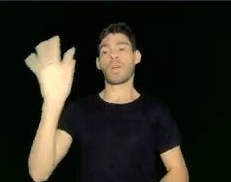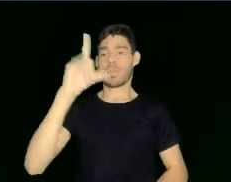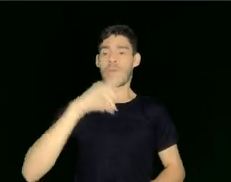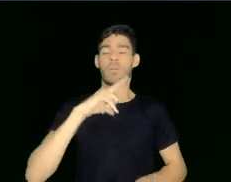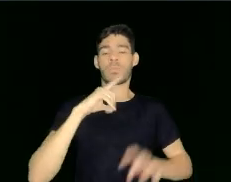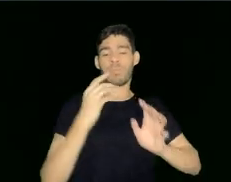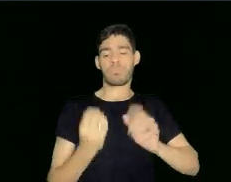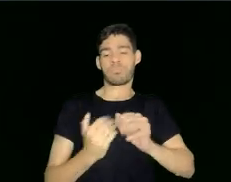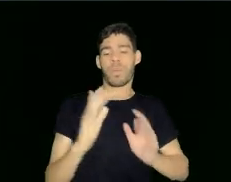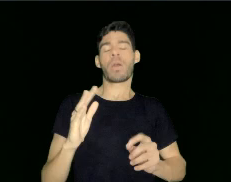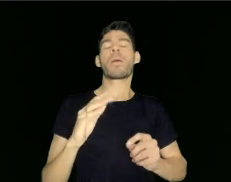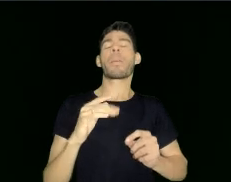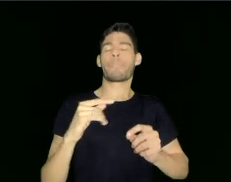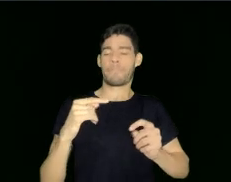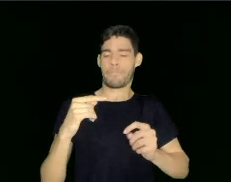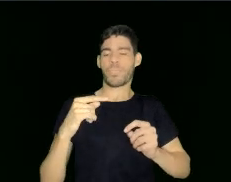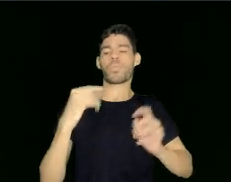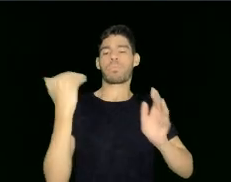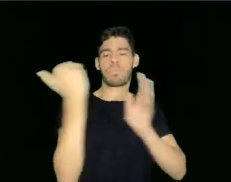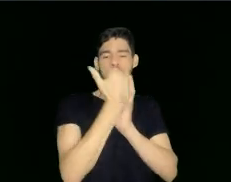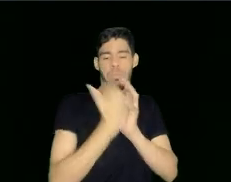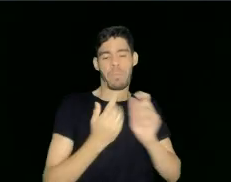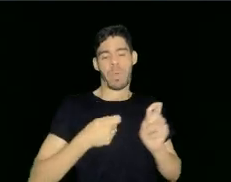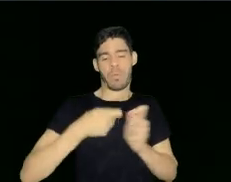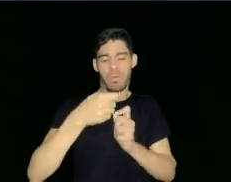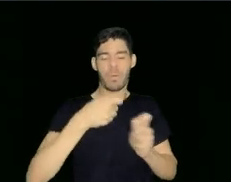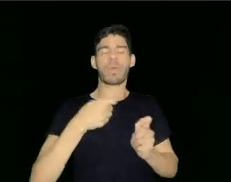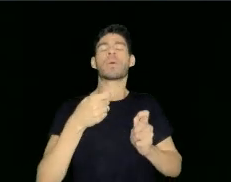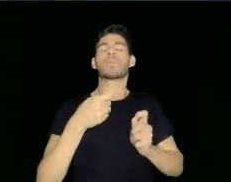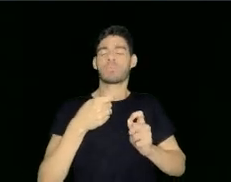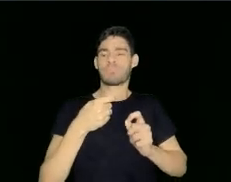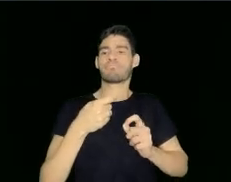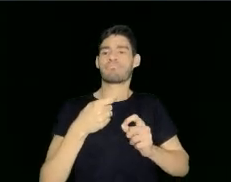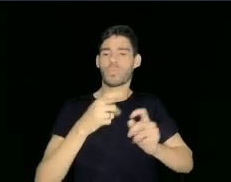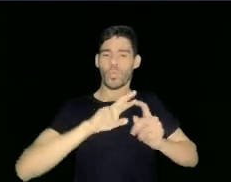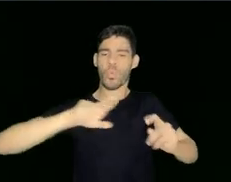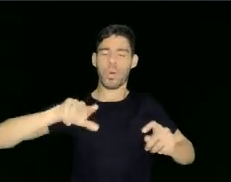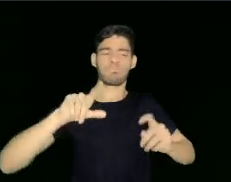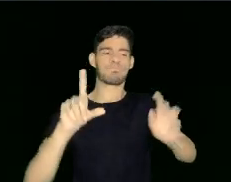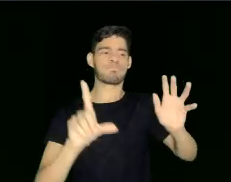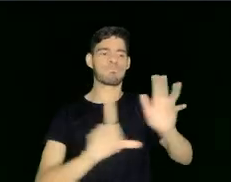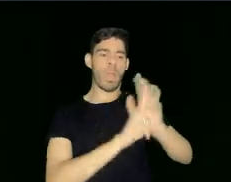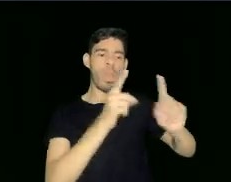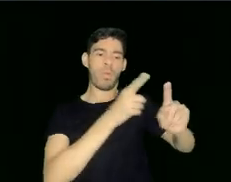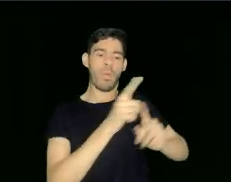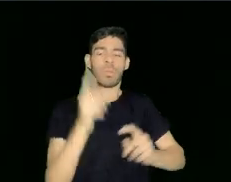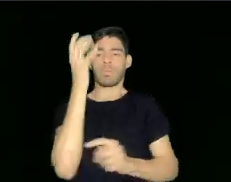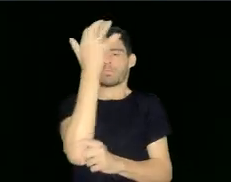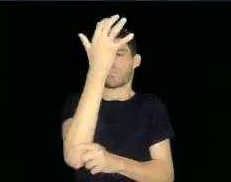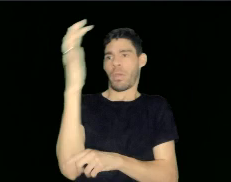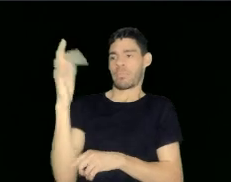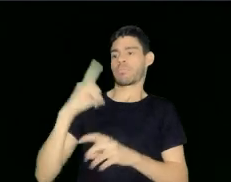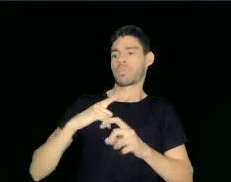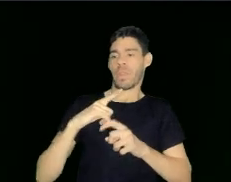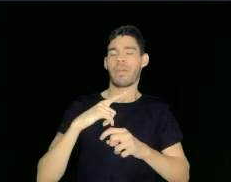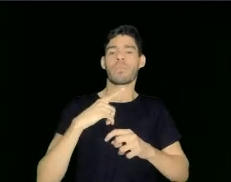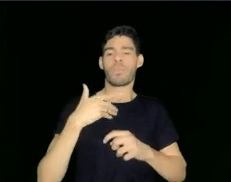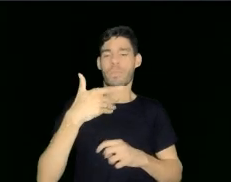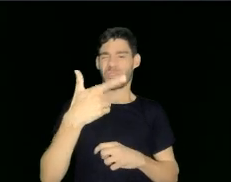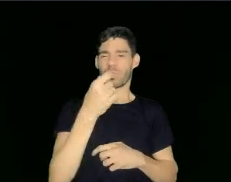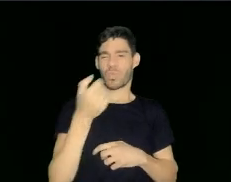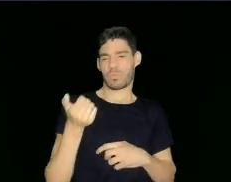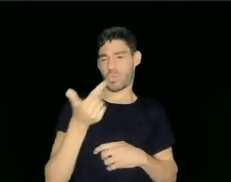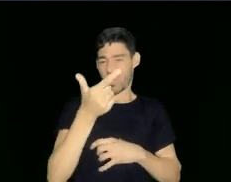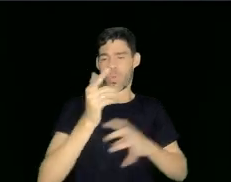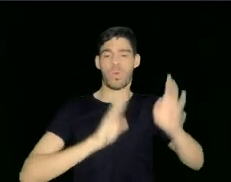a IBAMA e a União Federal, para obter a implementação de ações de comando e controle para a contenção de agentes infratores